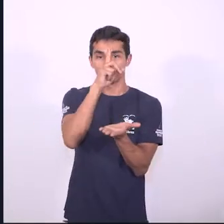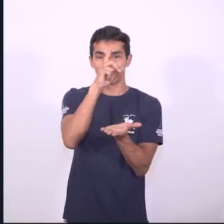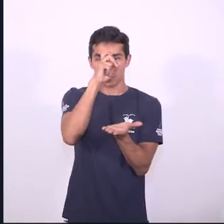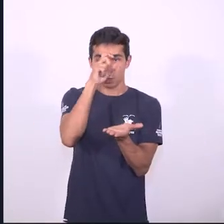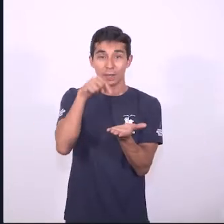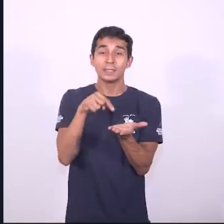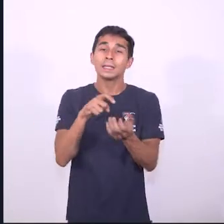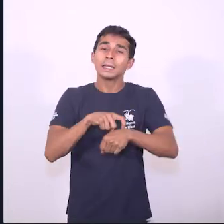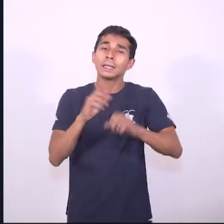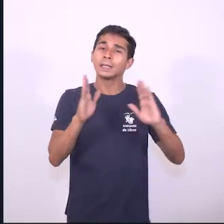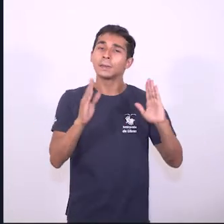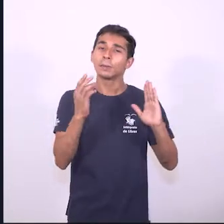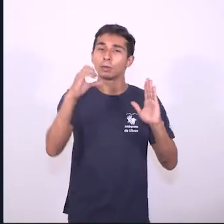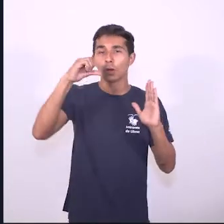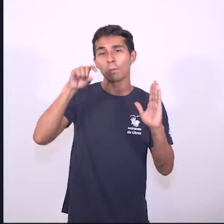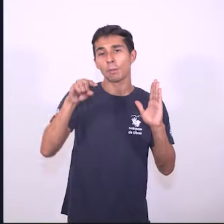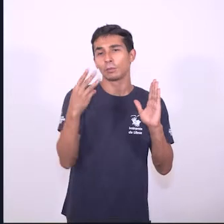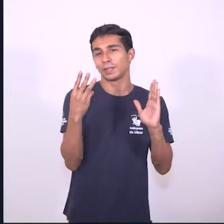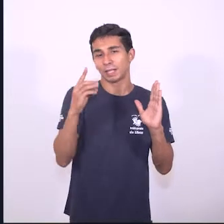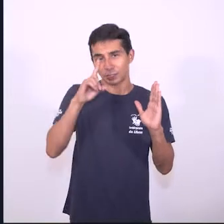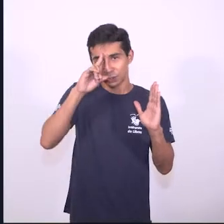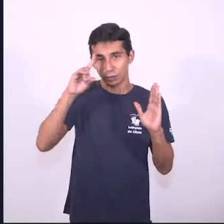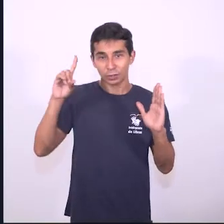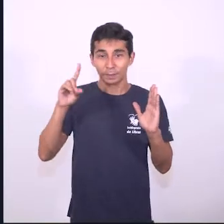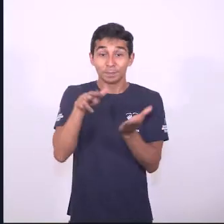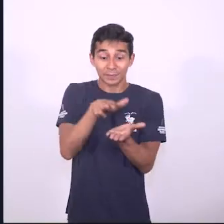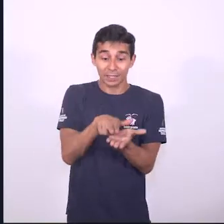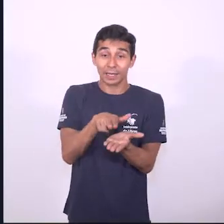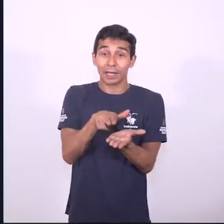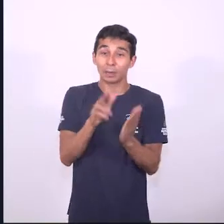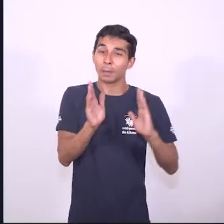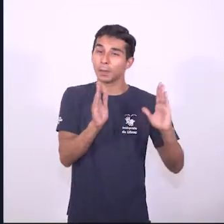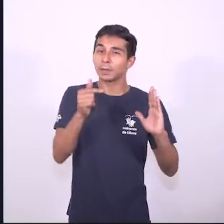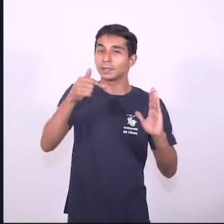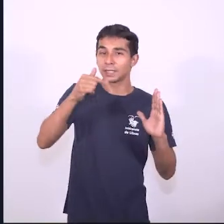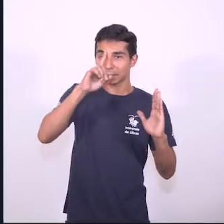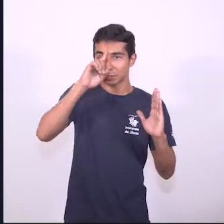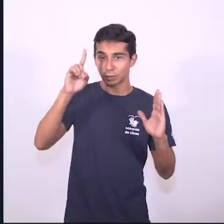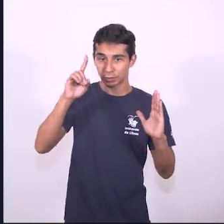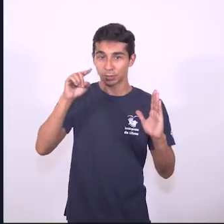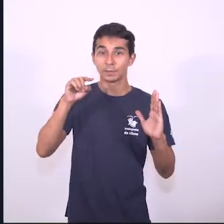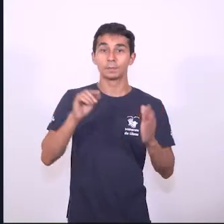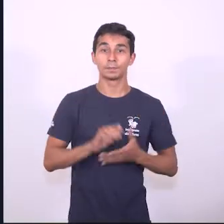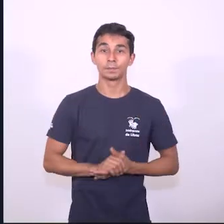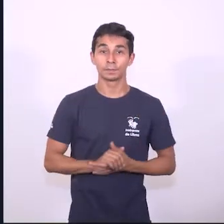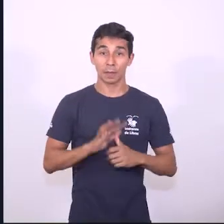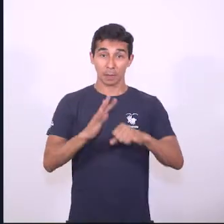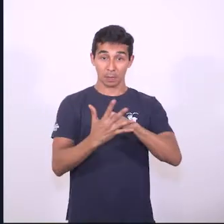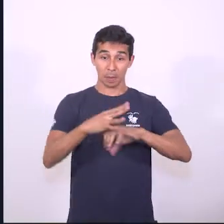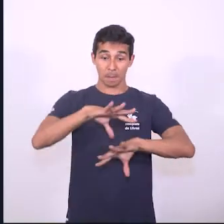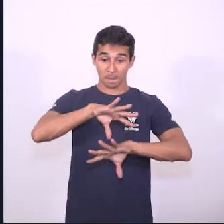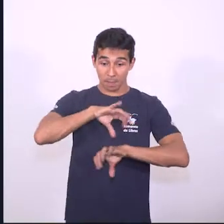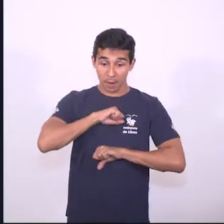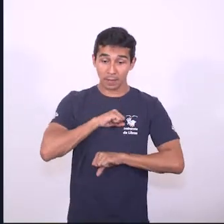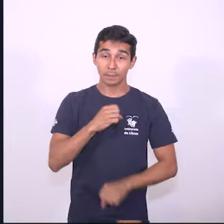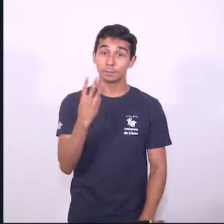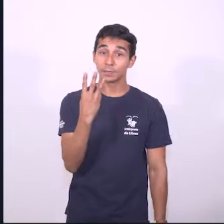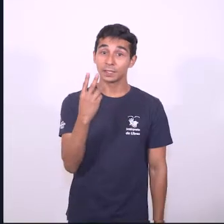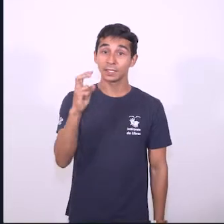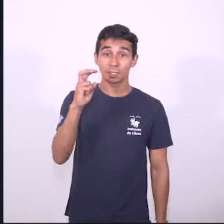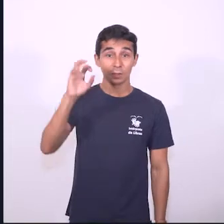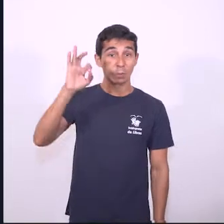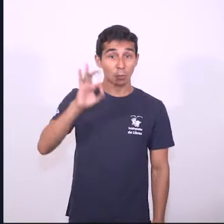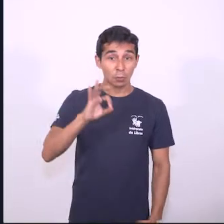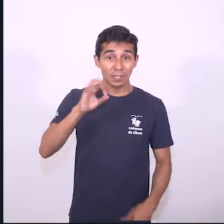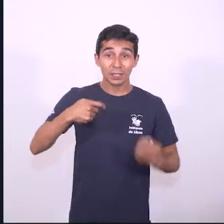A mediana de tempo de internação de 7 dias. 35% dos casos de SRAG de Covid